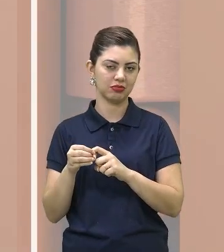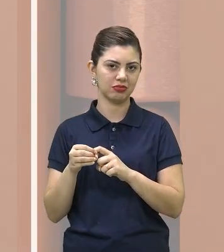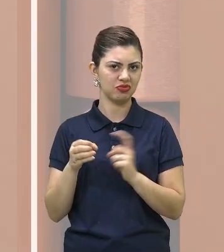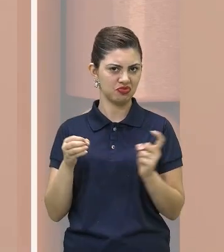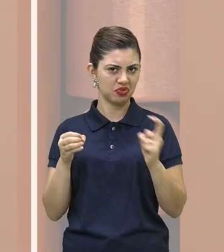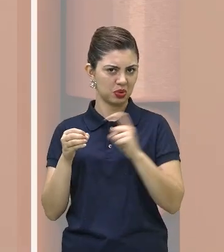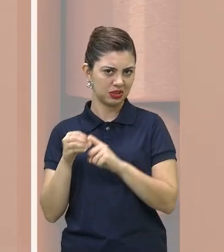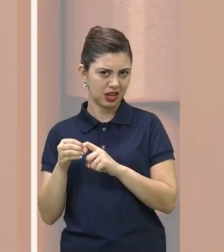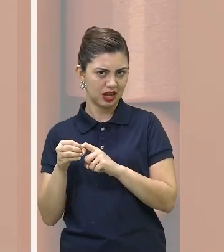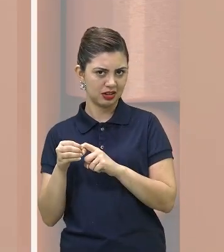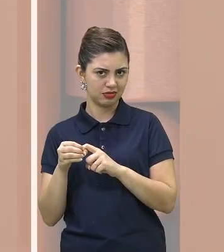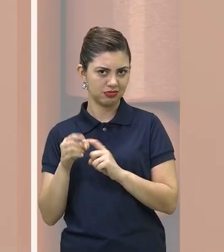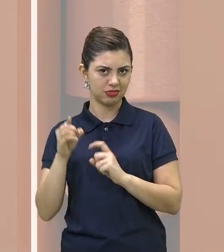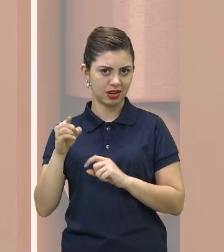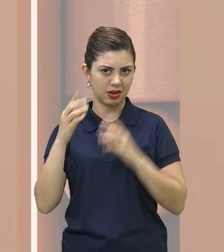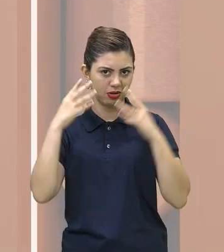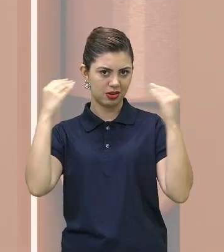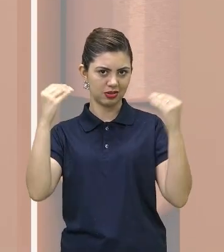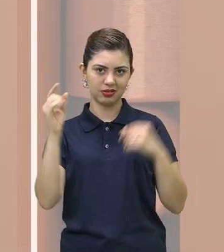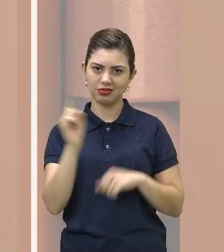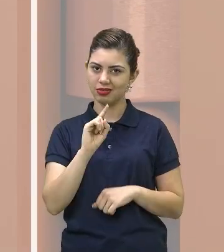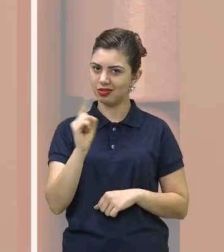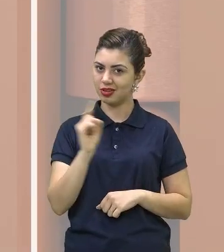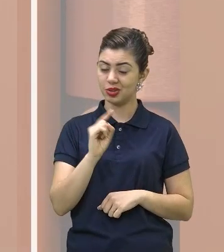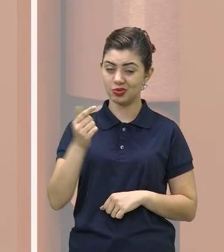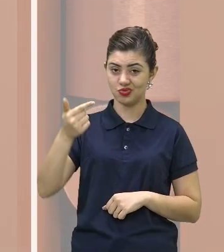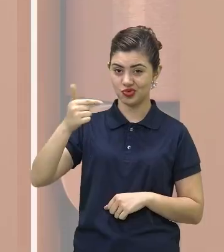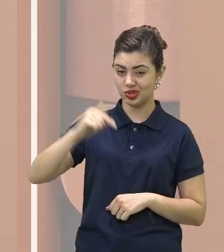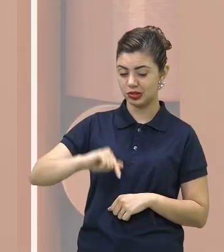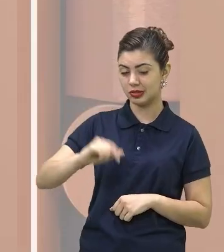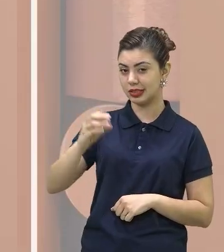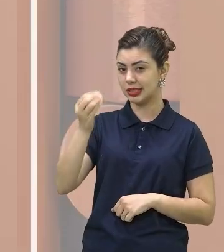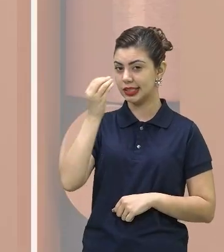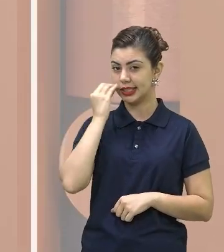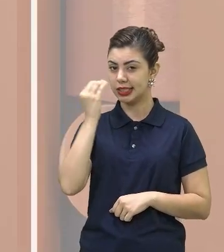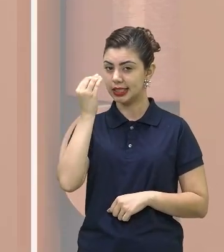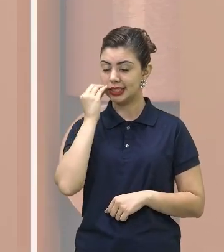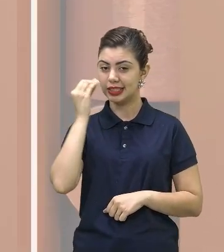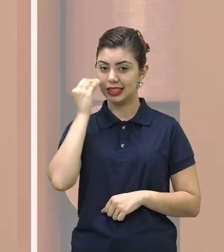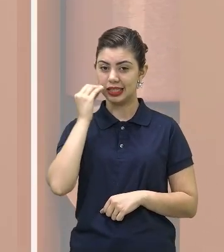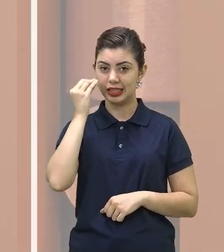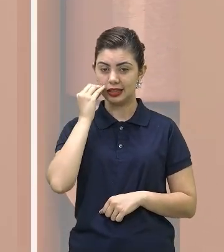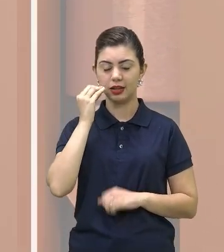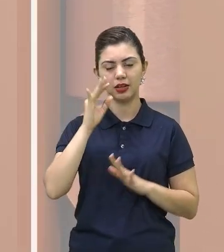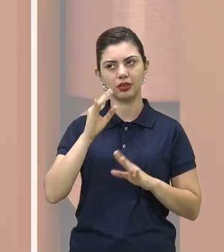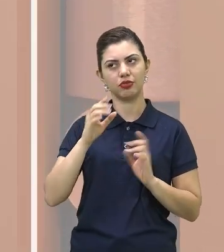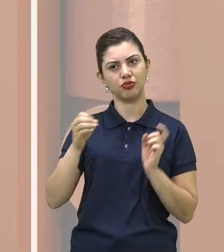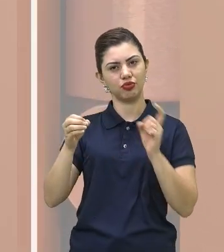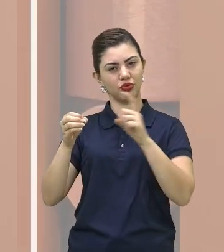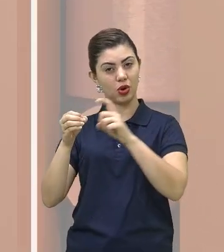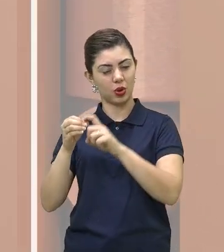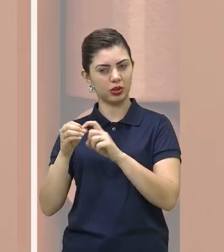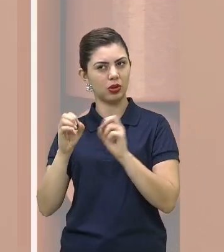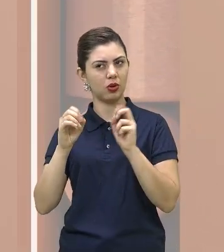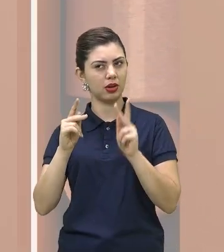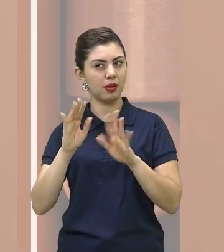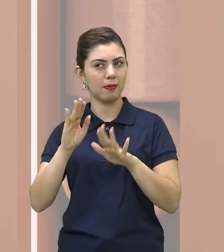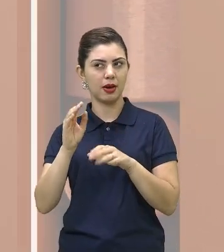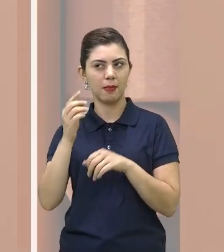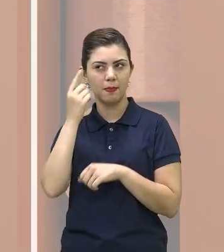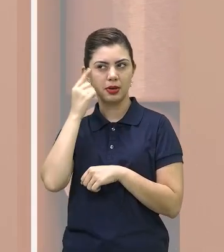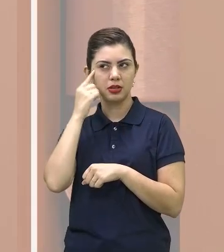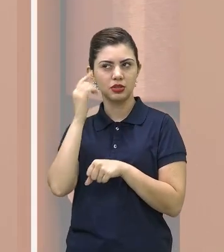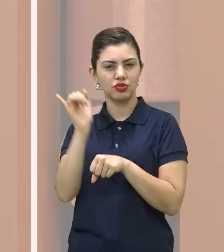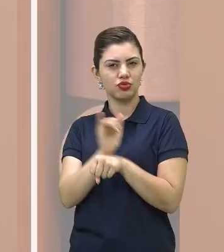uma vez? Não. Vai fazer a mesma tática ali. Vão, então, né, se retirar, mas já vão, então, ali começar